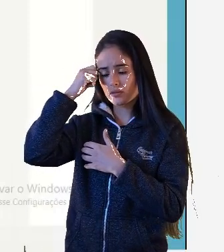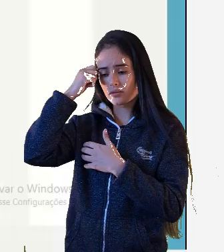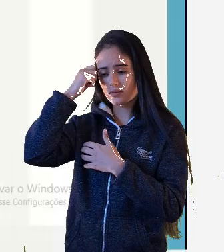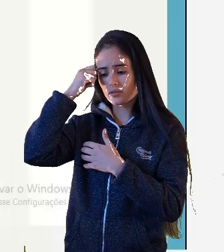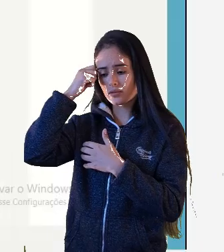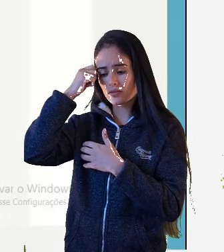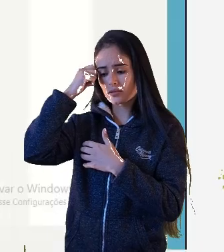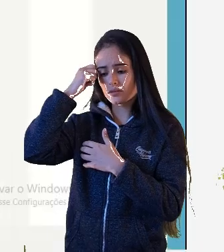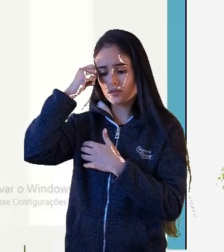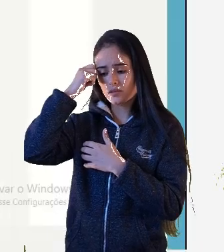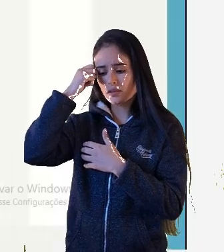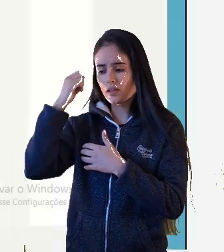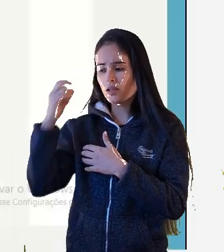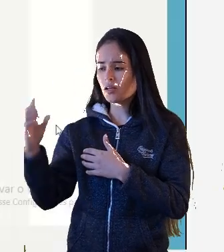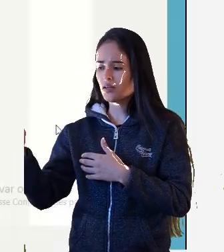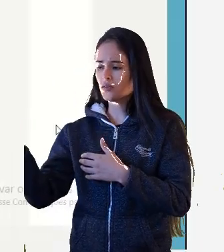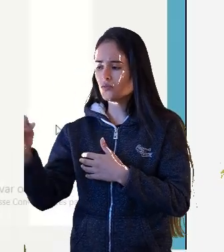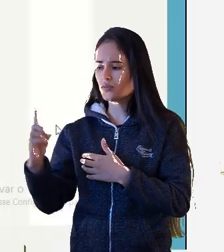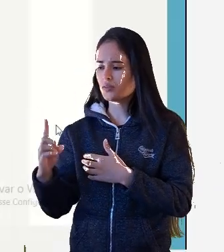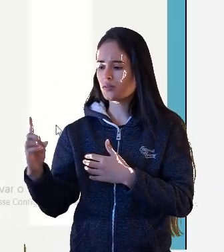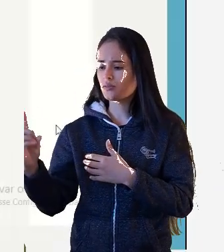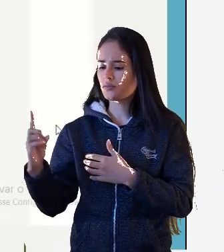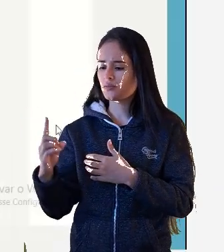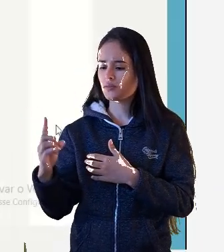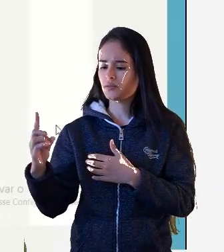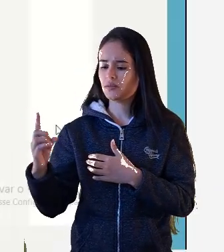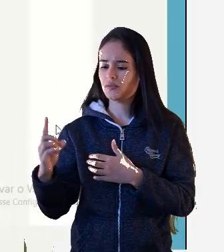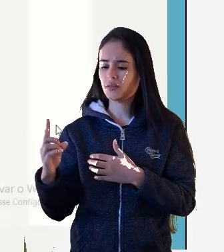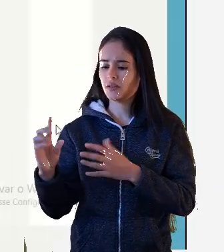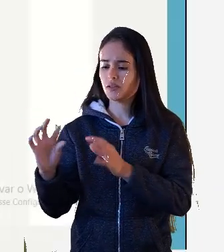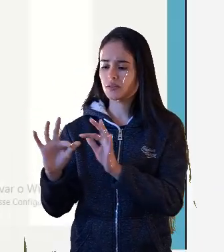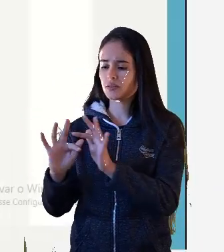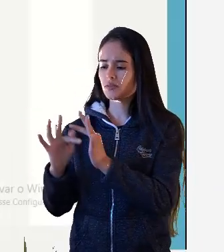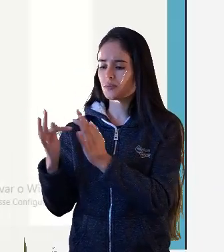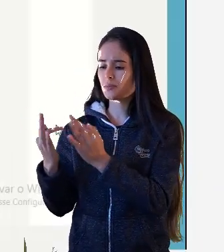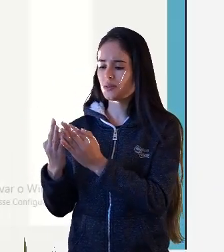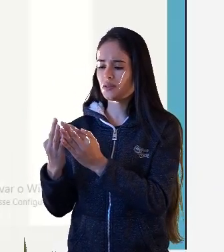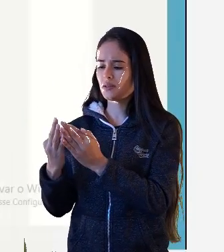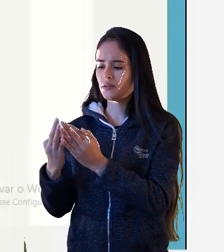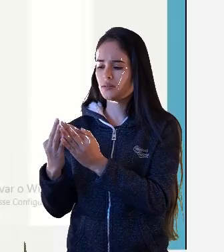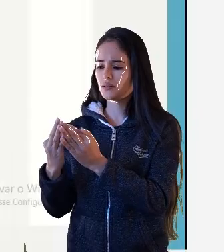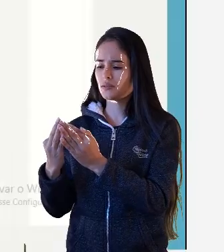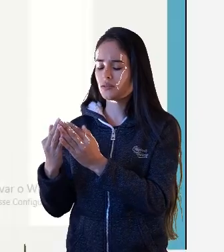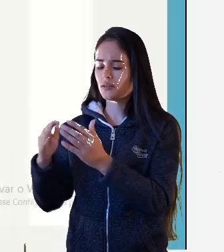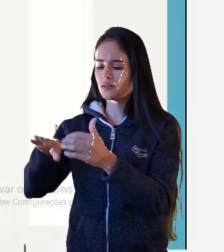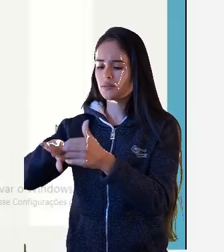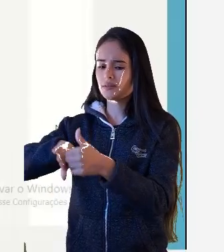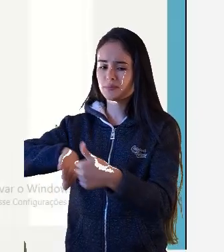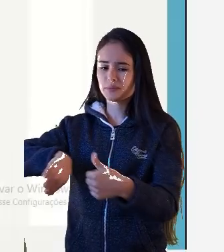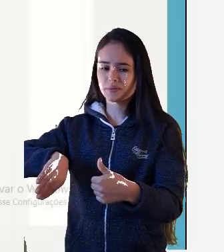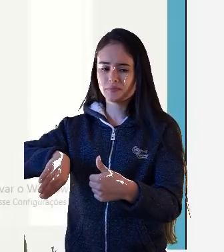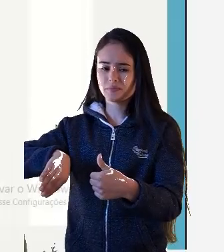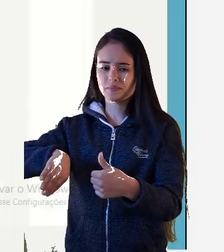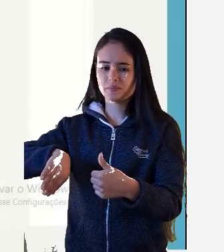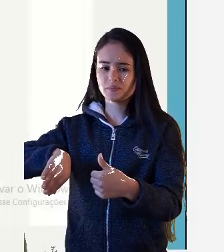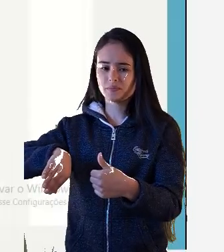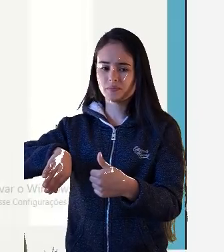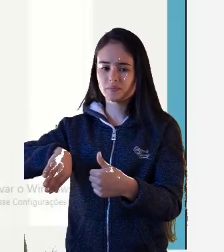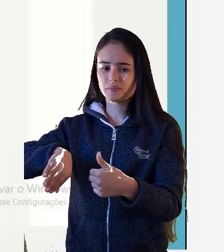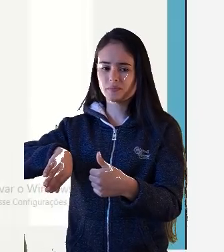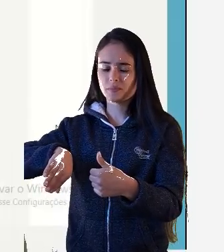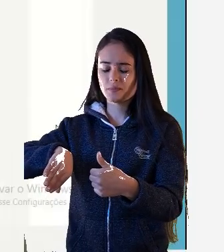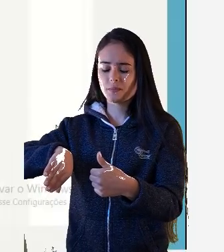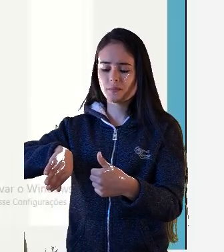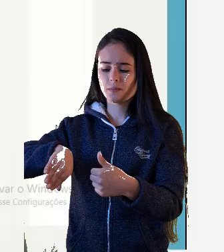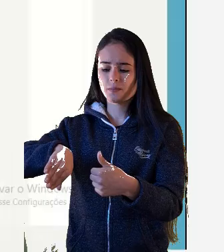o catolicismo, o maracatu, né? Que a gente viu ali na música também. Isso então são ali as religiões, né?